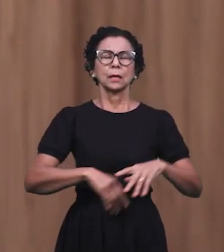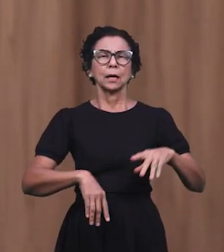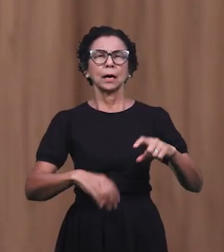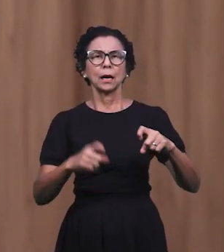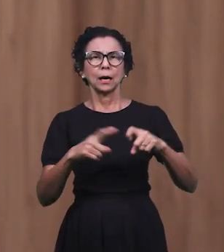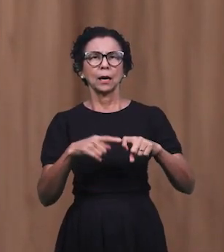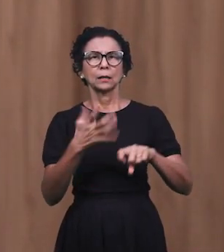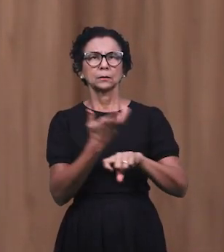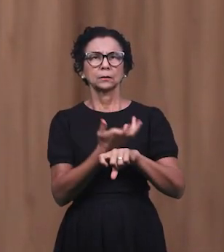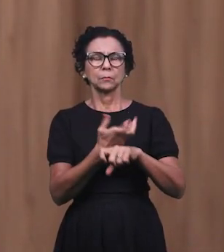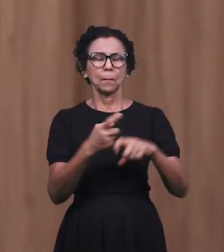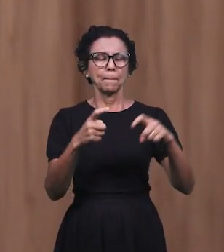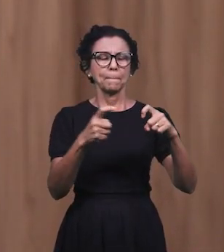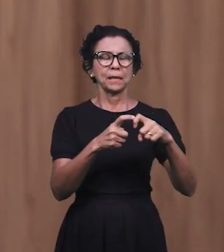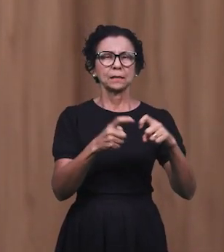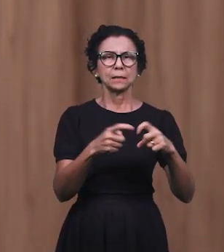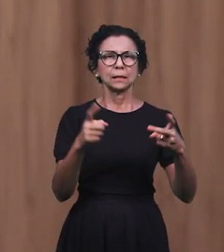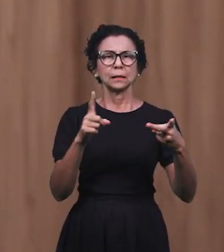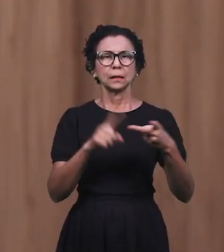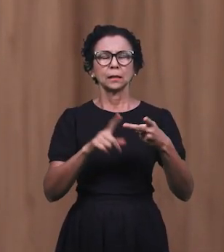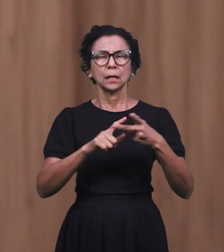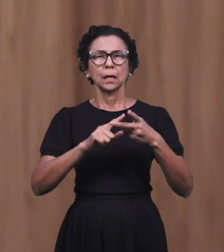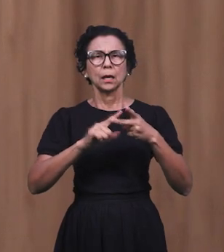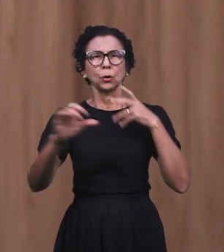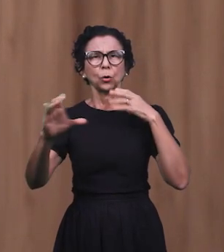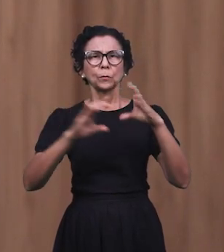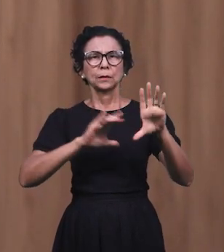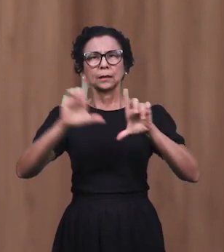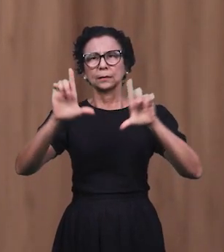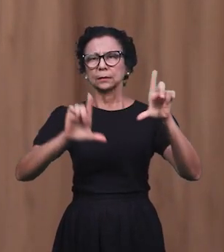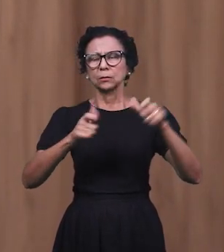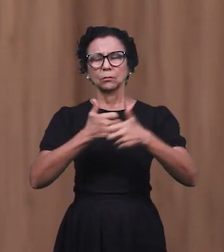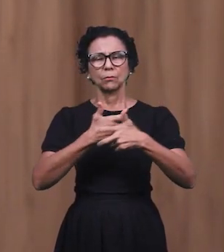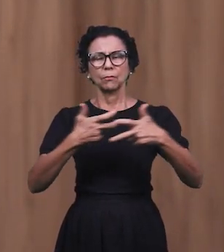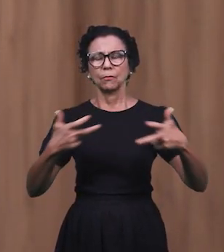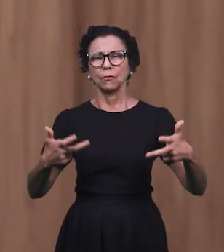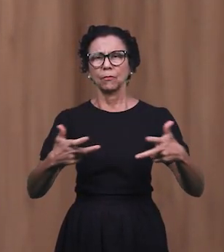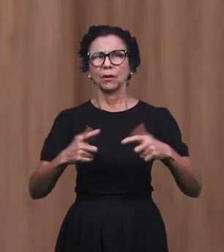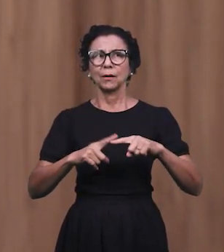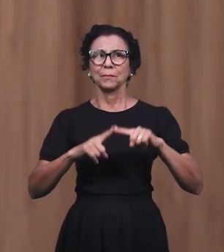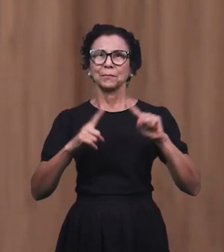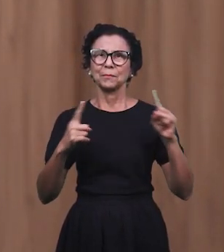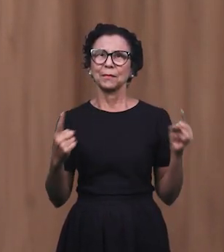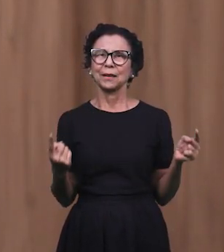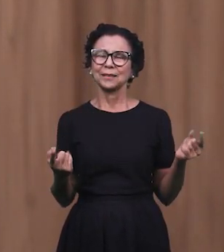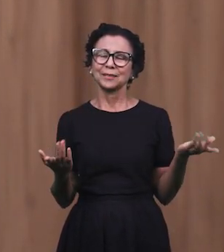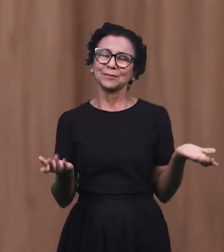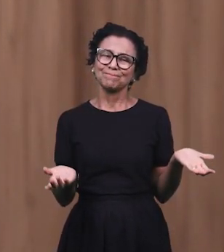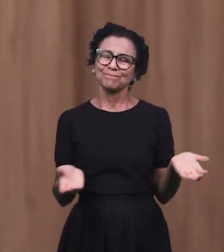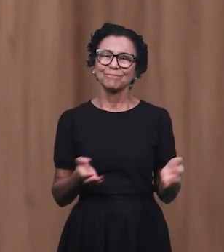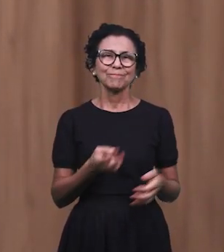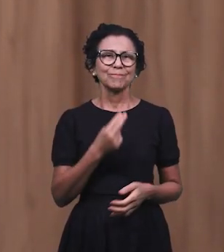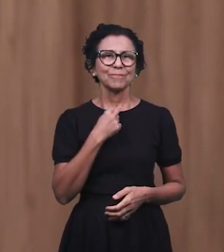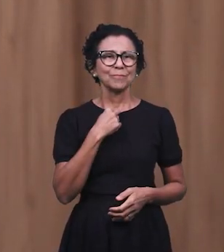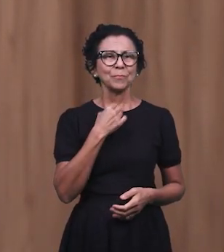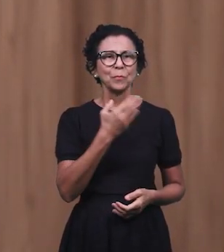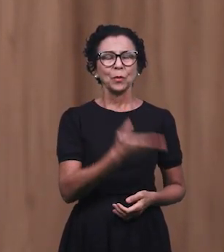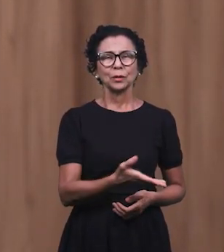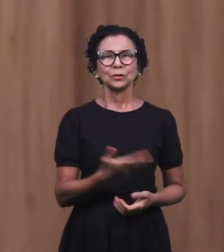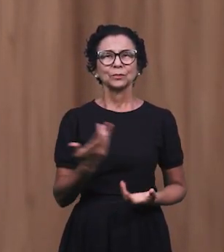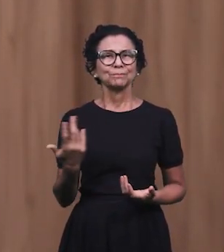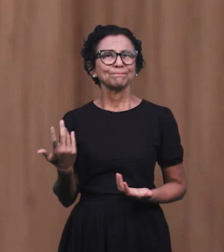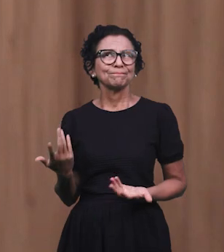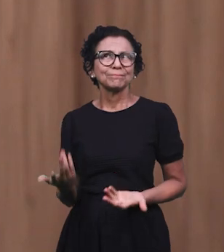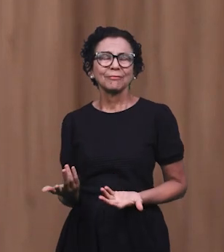nas telecomunicações, mas ela não tem a capacidade de levar o homem desse universo criador para o